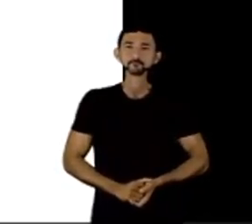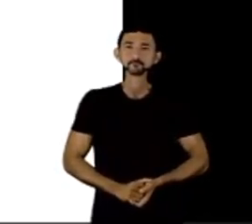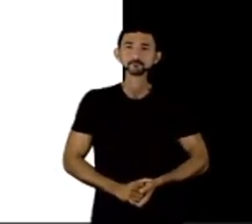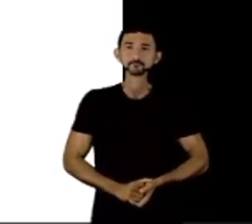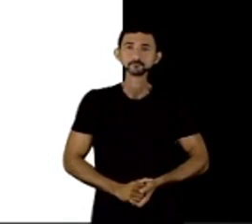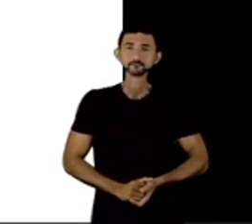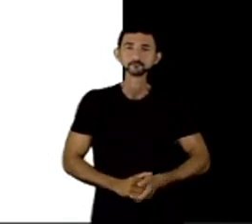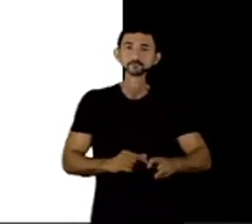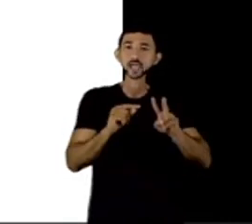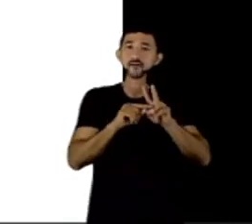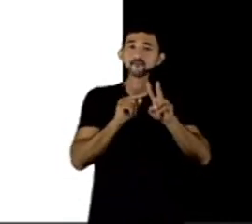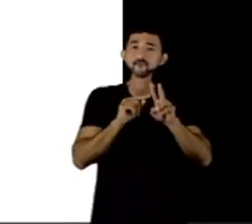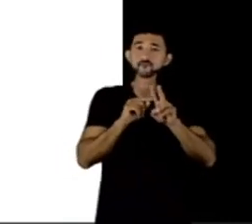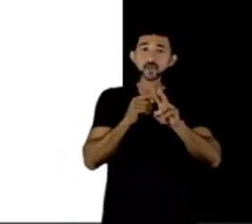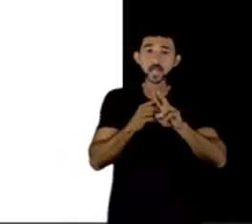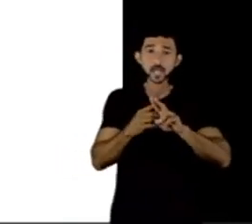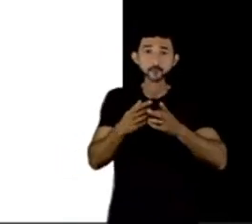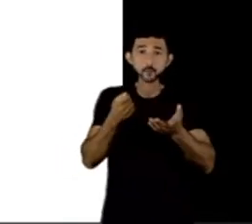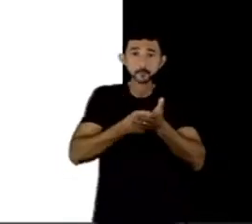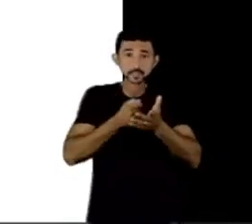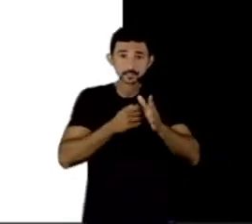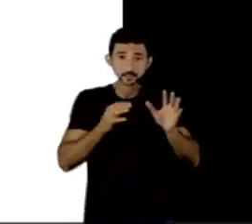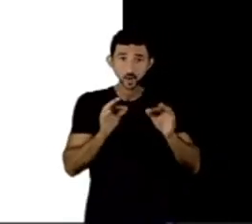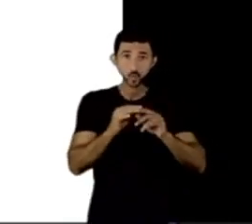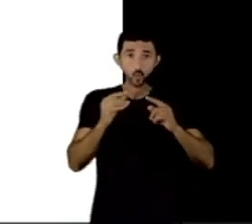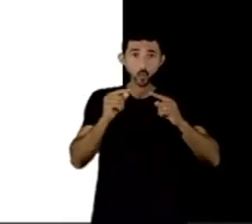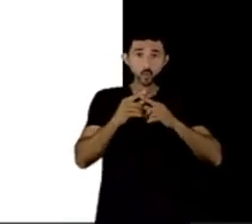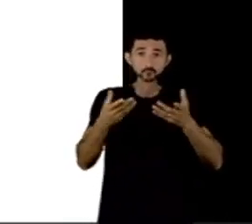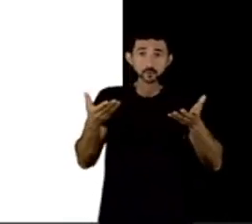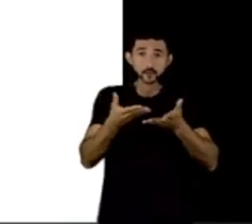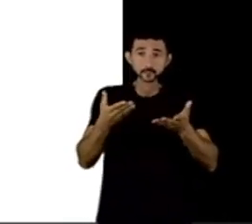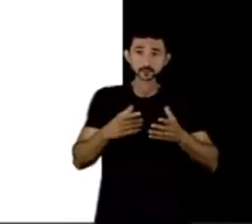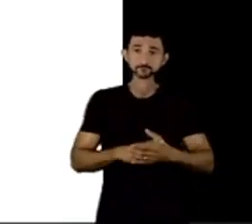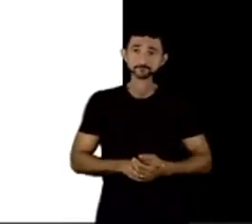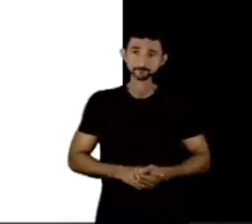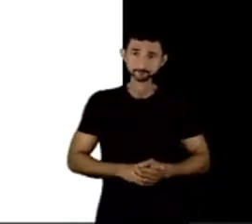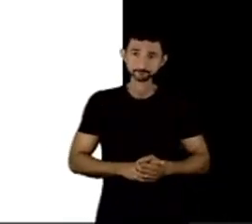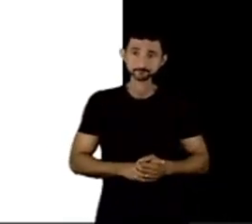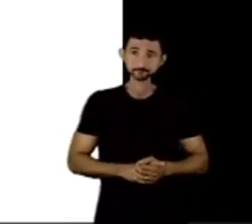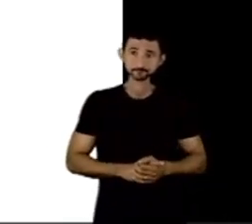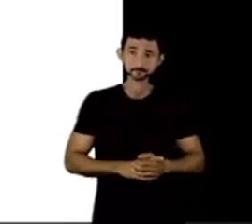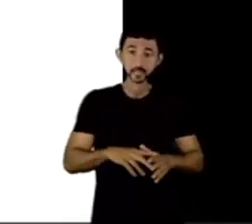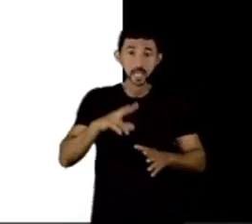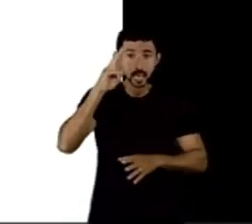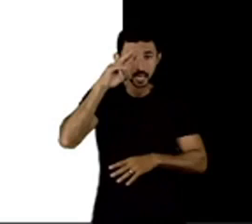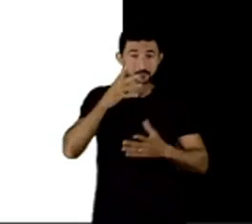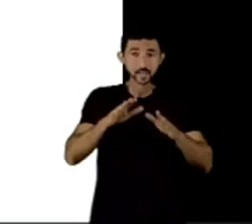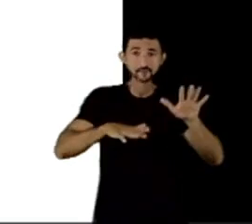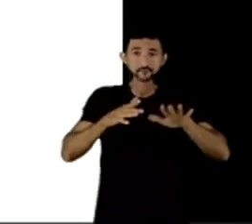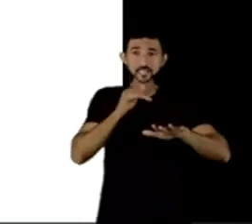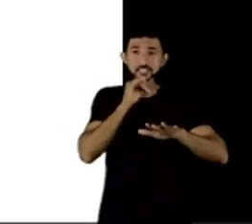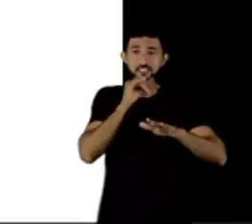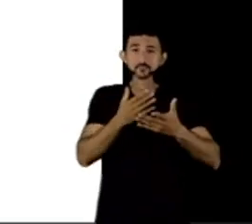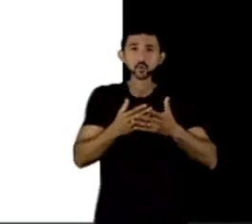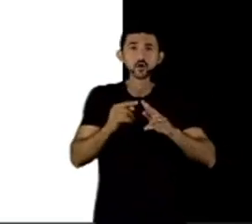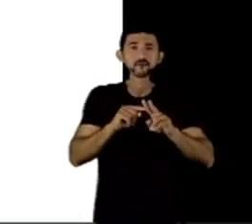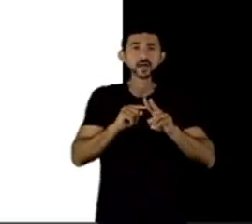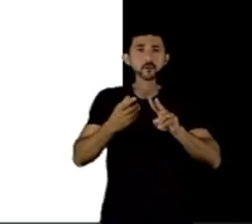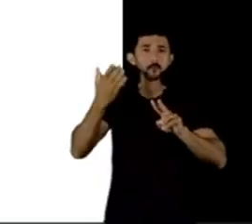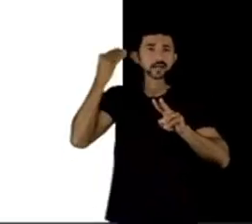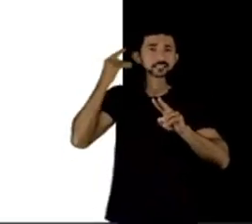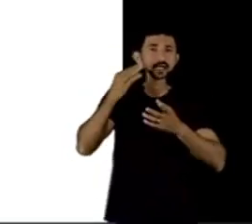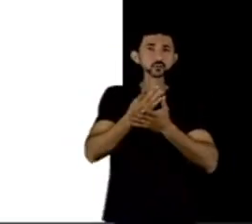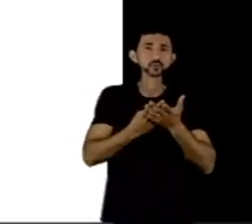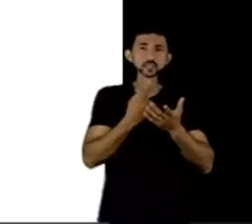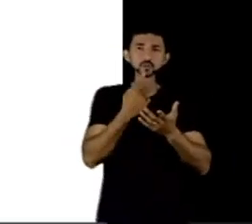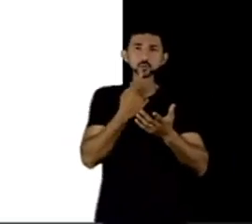tenho verbos que devem obrigatoriamente aparecer no presente. Lembra que eu só tenho, às vezes, verbo no passado nesse